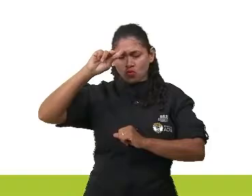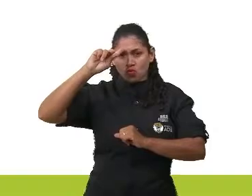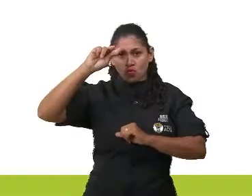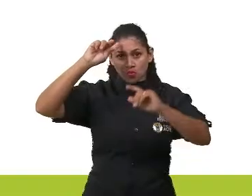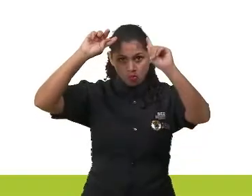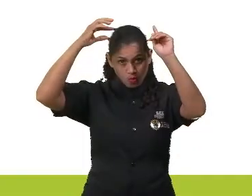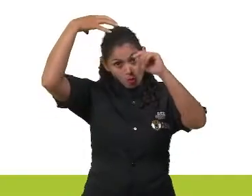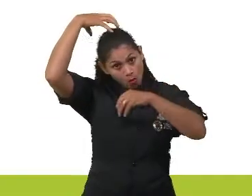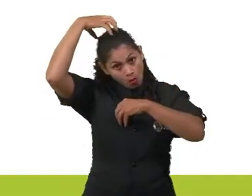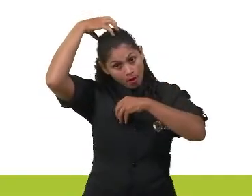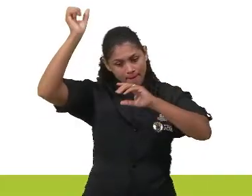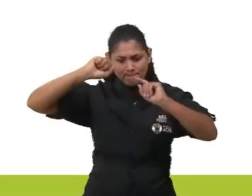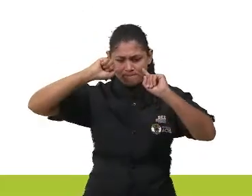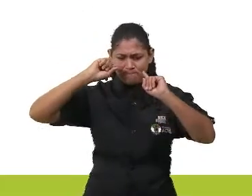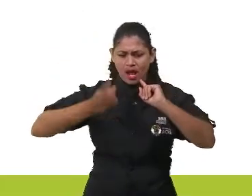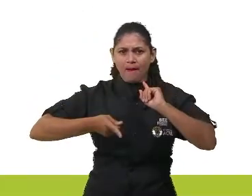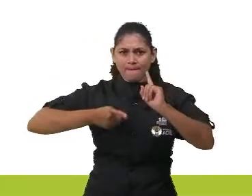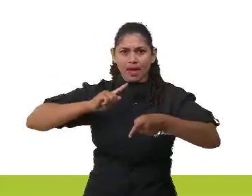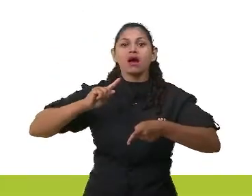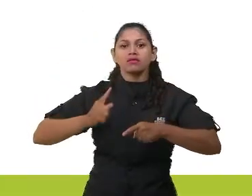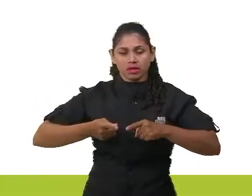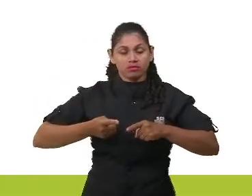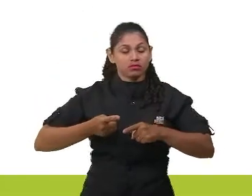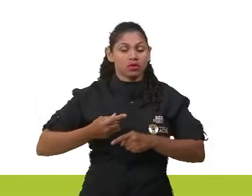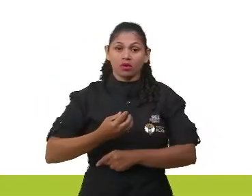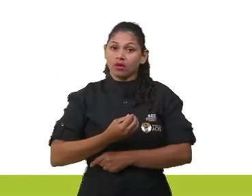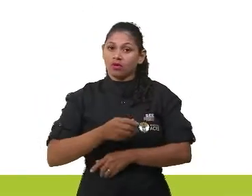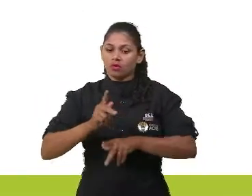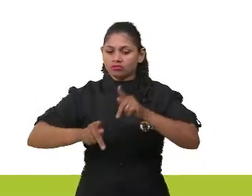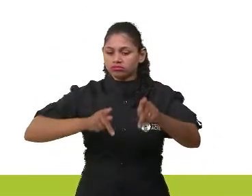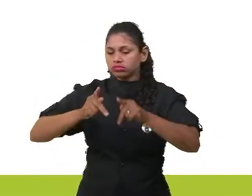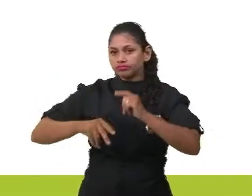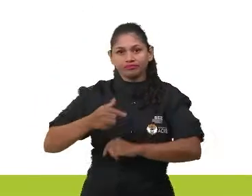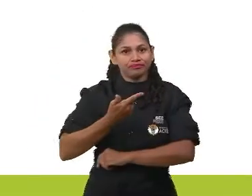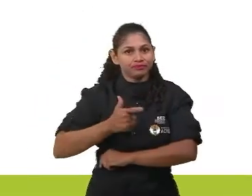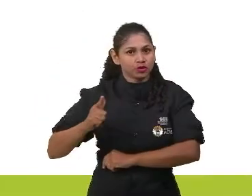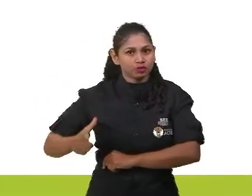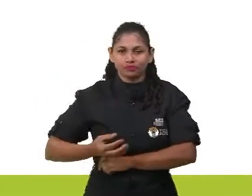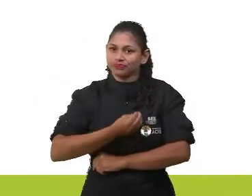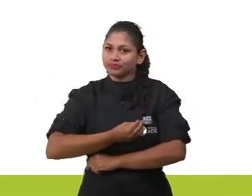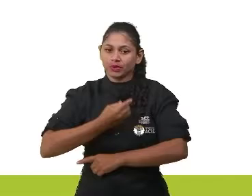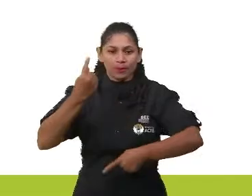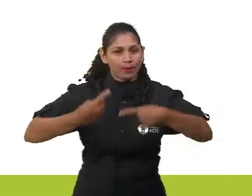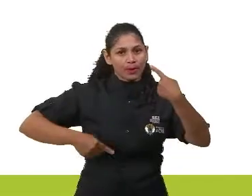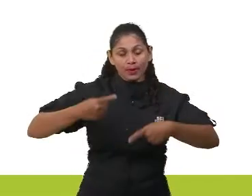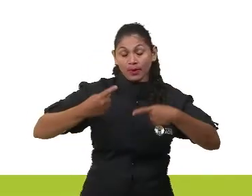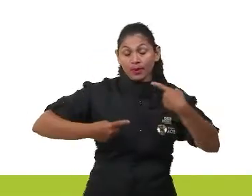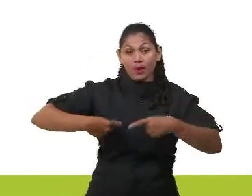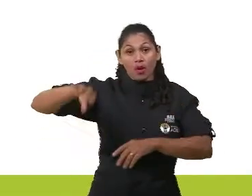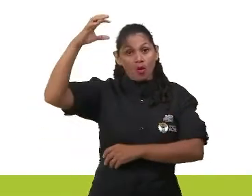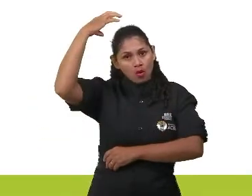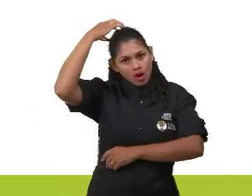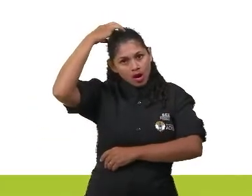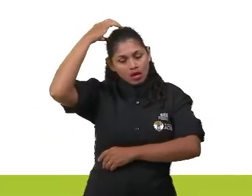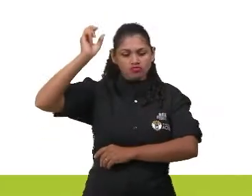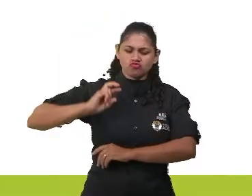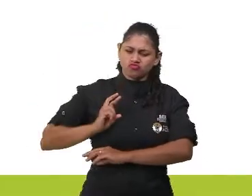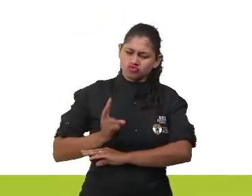poder concentrado, o povo não tinha participação política, esse rei permanecia no poder principalmente pela